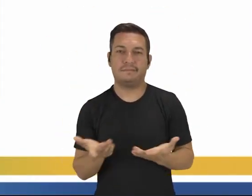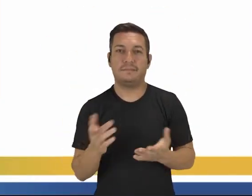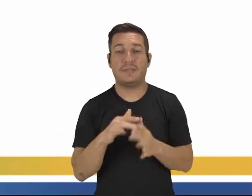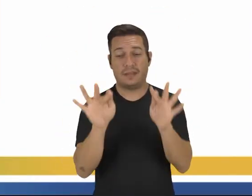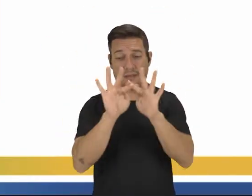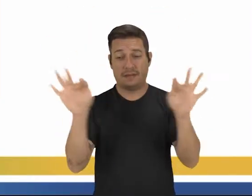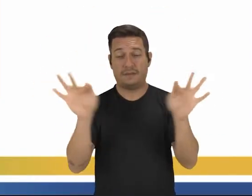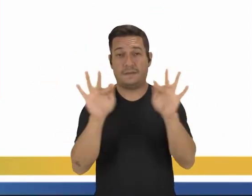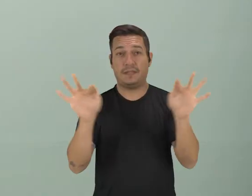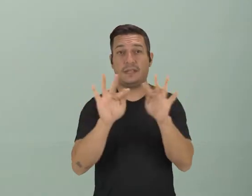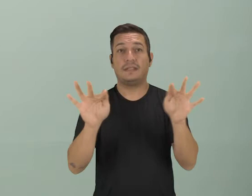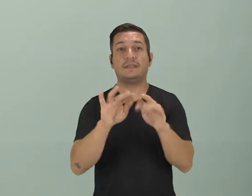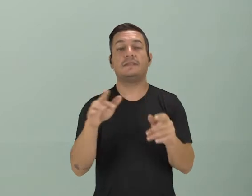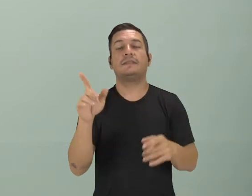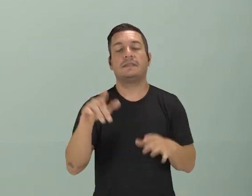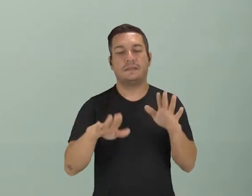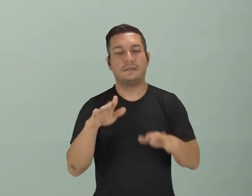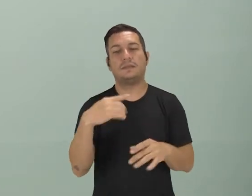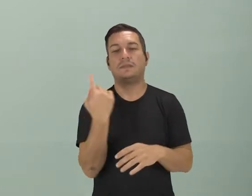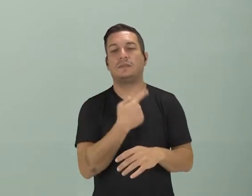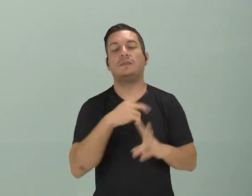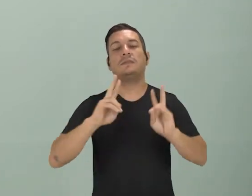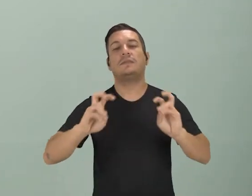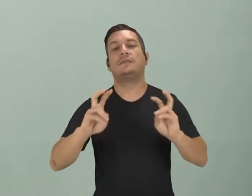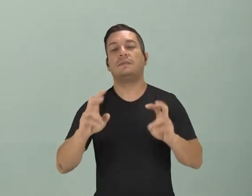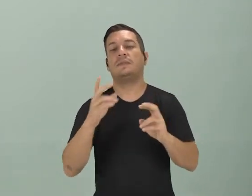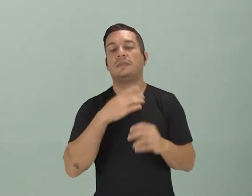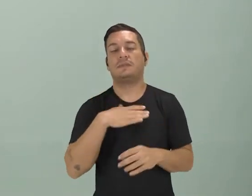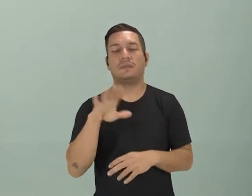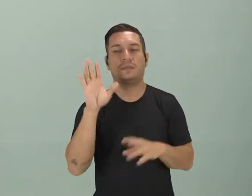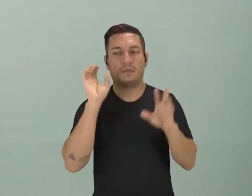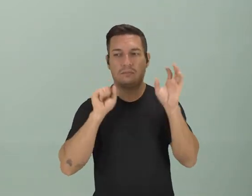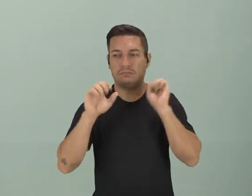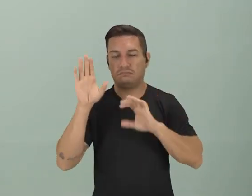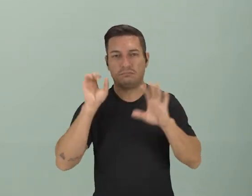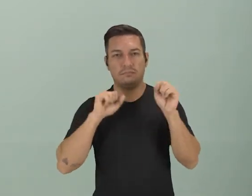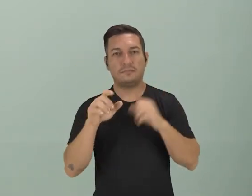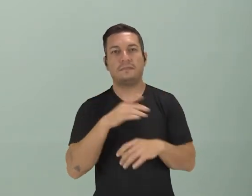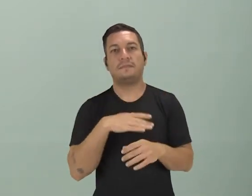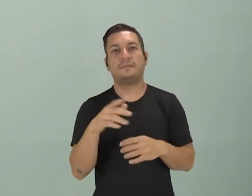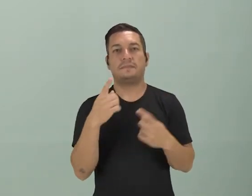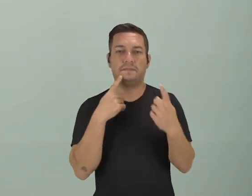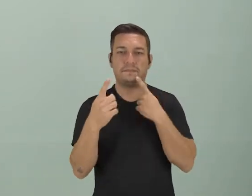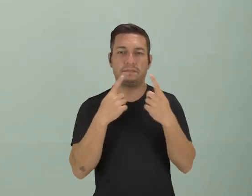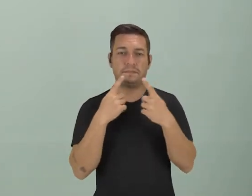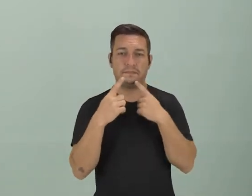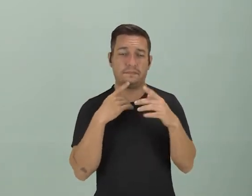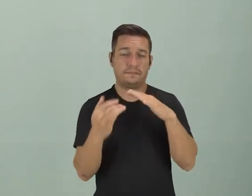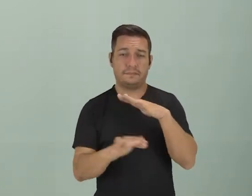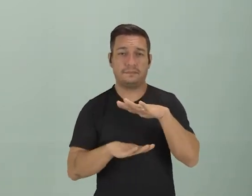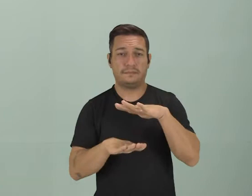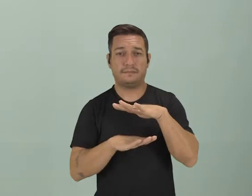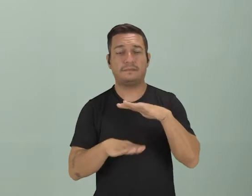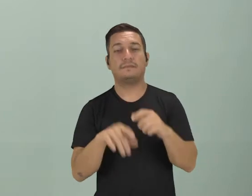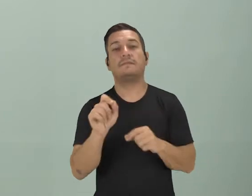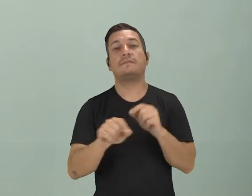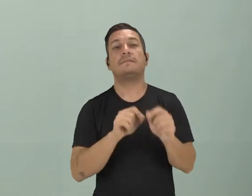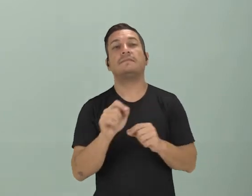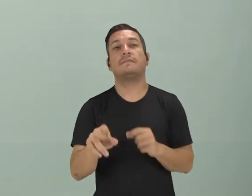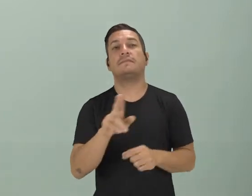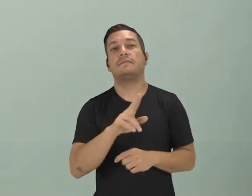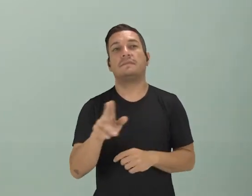essas frases que nós geralmente escutamos nas nossas conversas cotidianas, de maneira informal, são chamadas